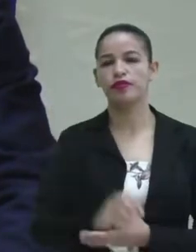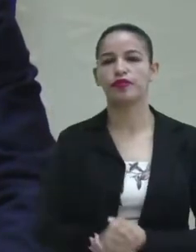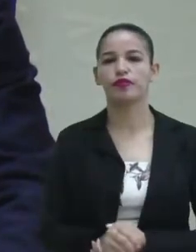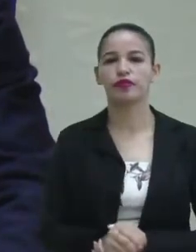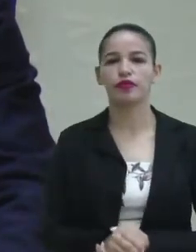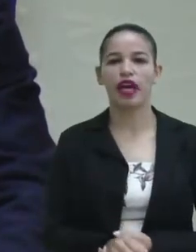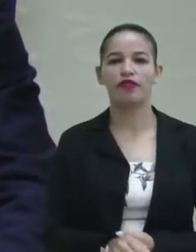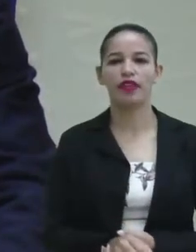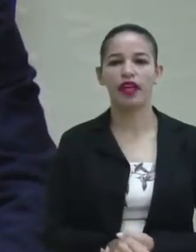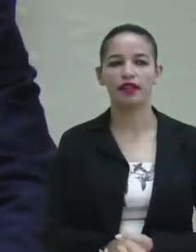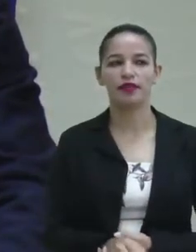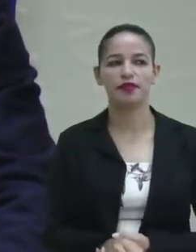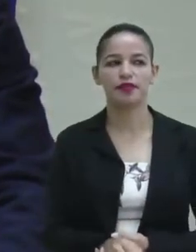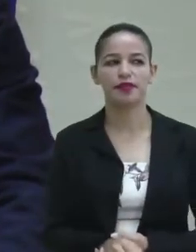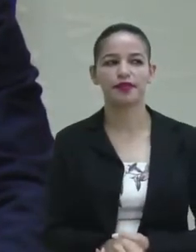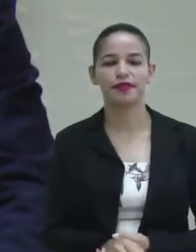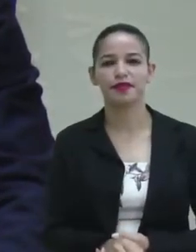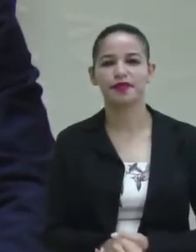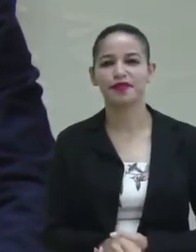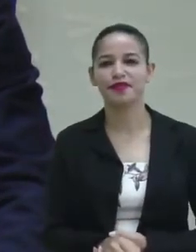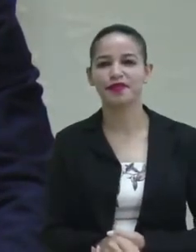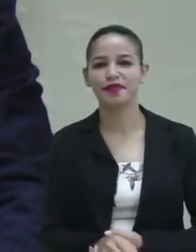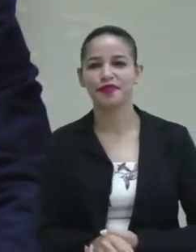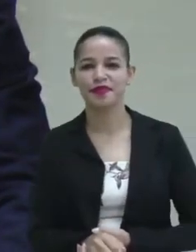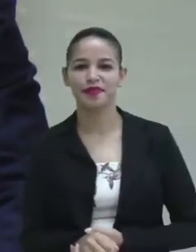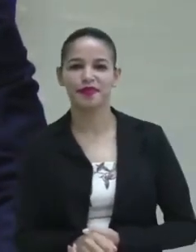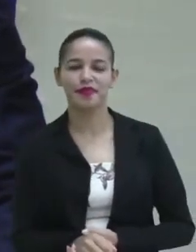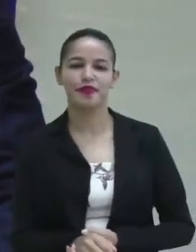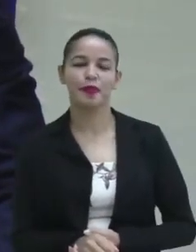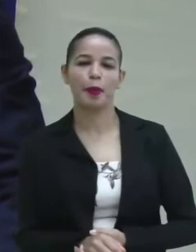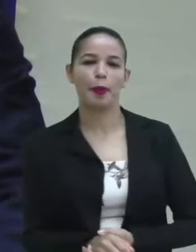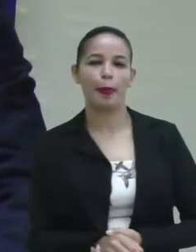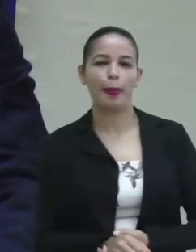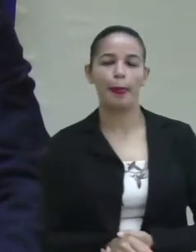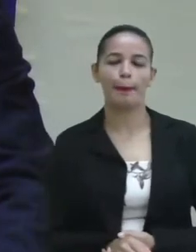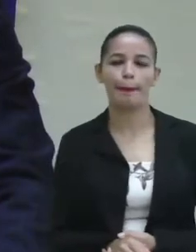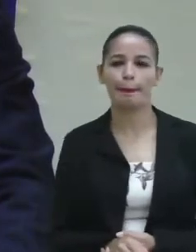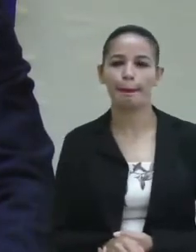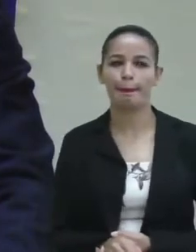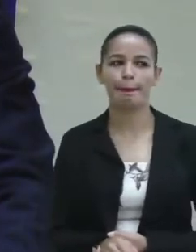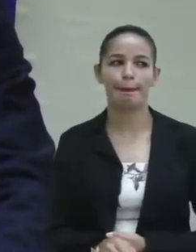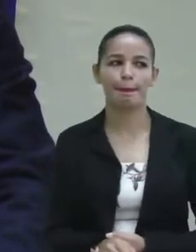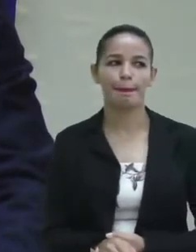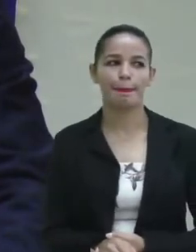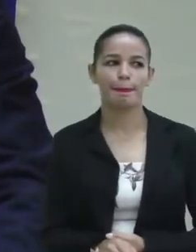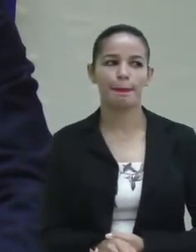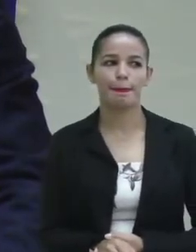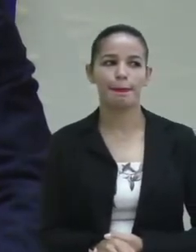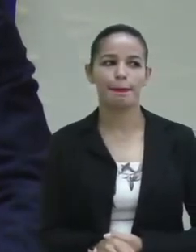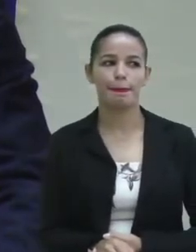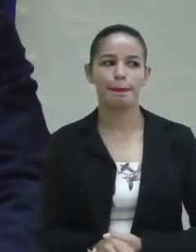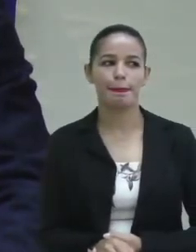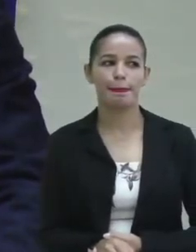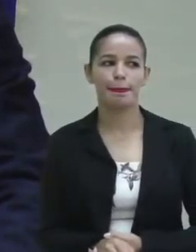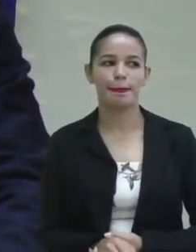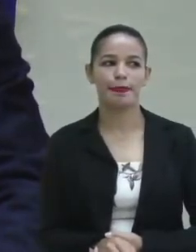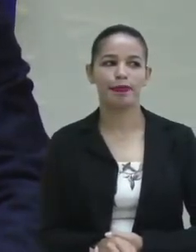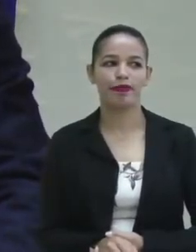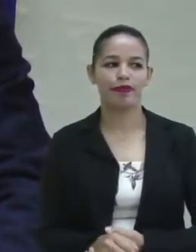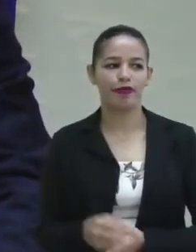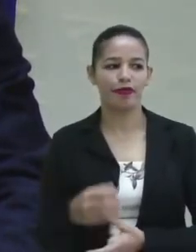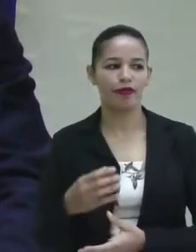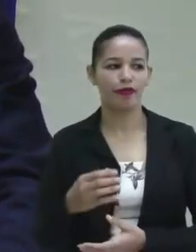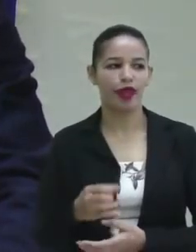afilhadas, as gêmeas Júlia e Isadora, também no dia de hoje, ao meu amigo Nino Monteiro, a Gari